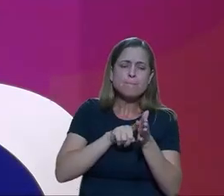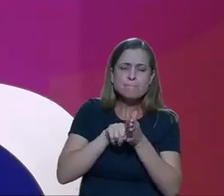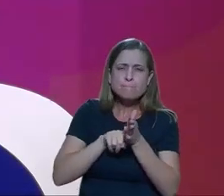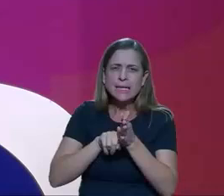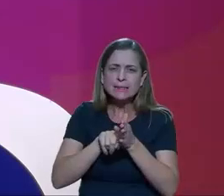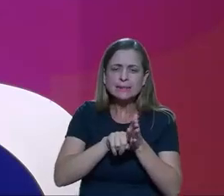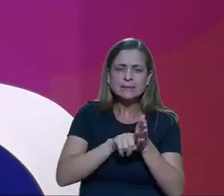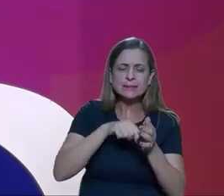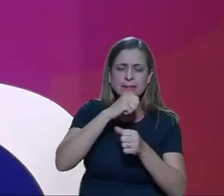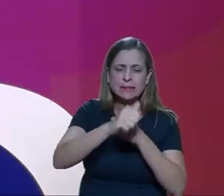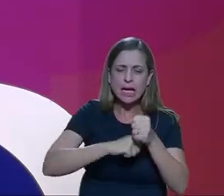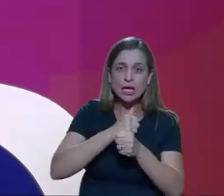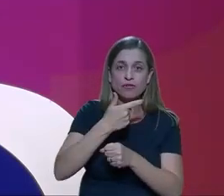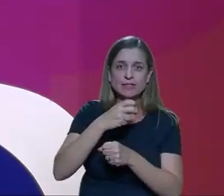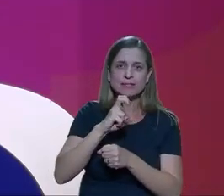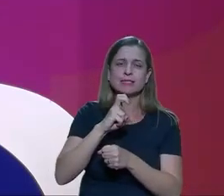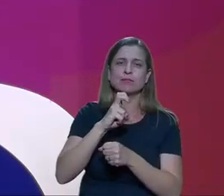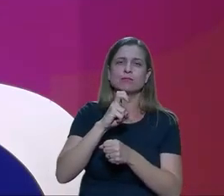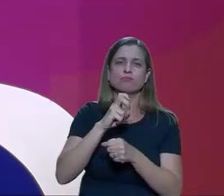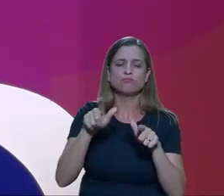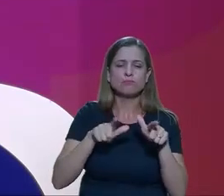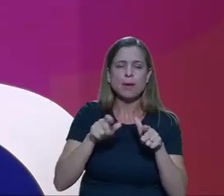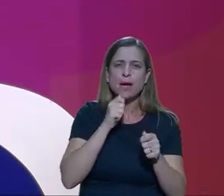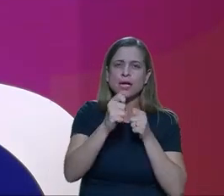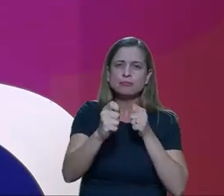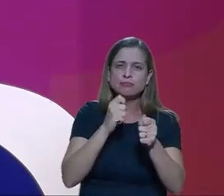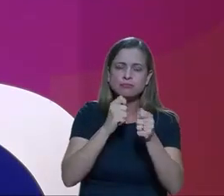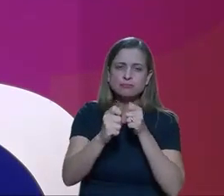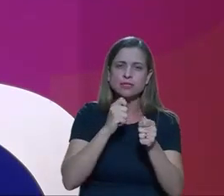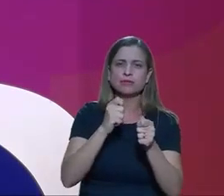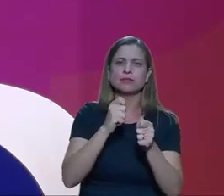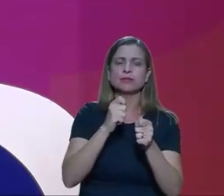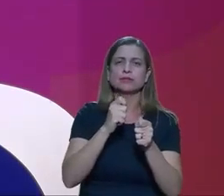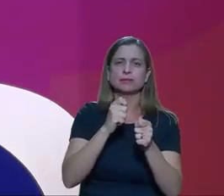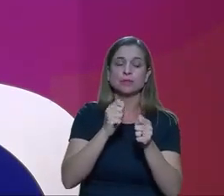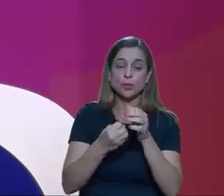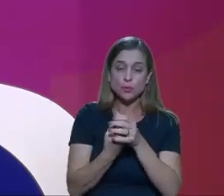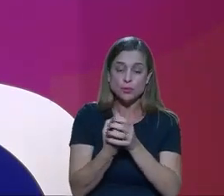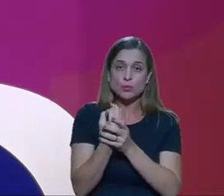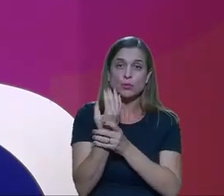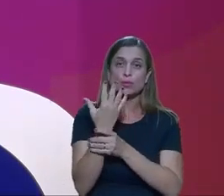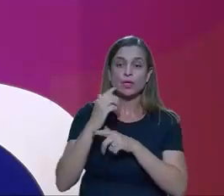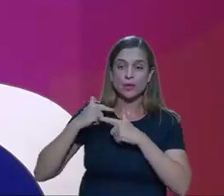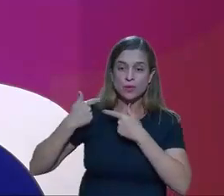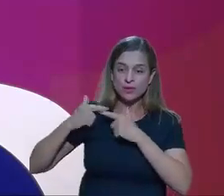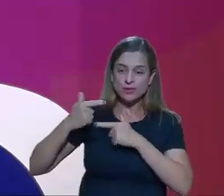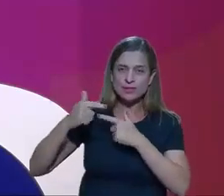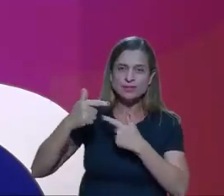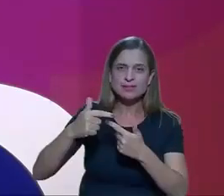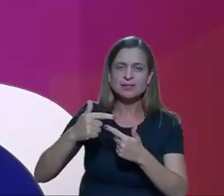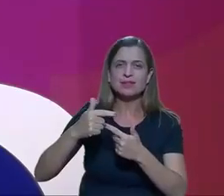pesquisas, trabalho e entrevistas. Aí surgiram os descendentes de